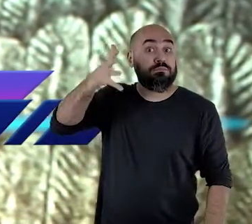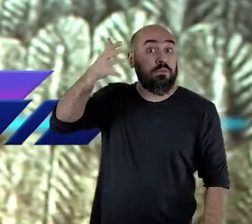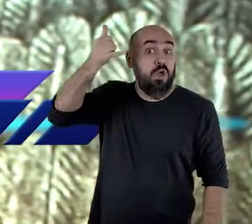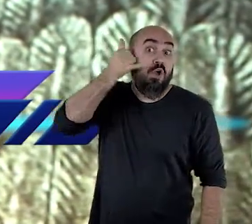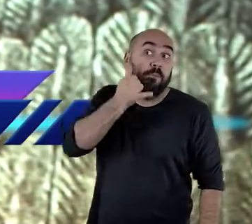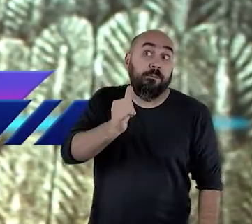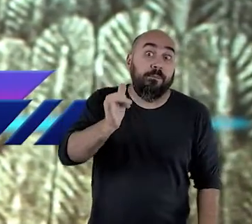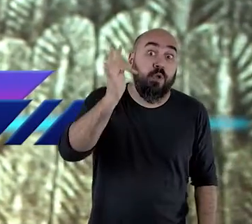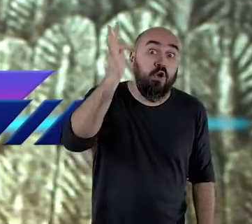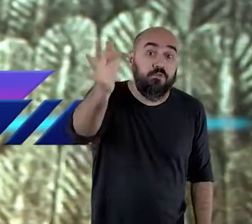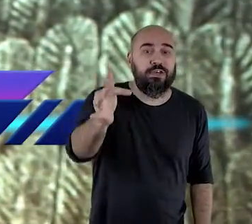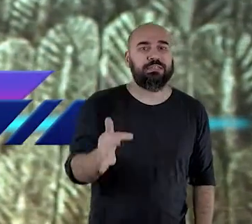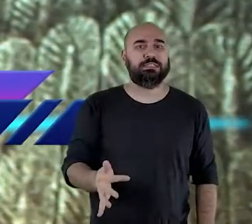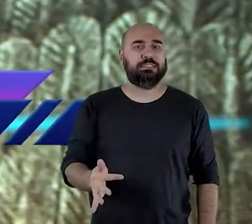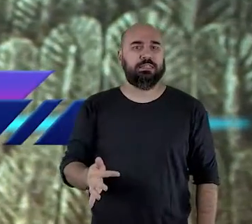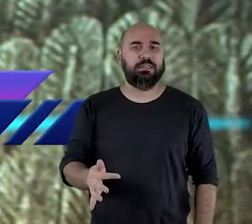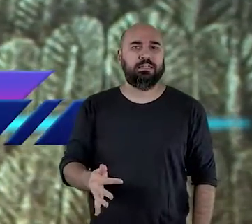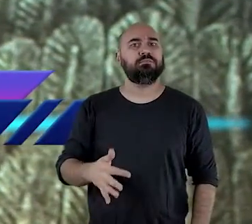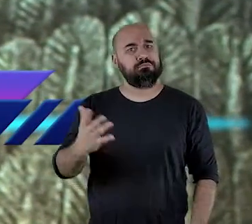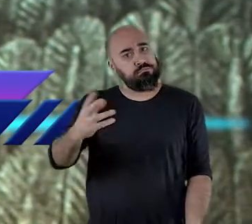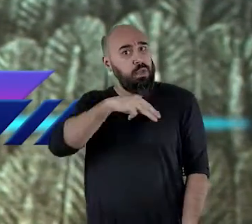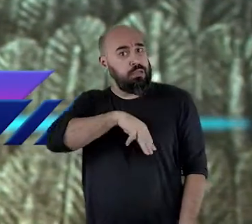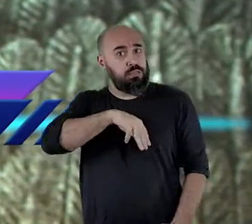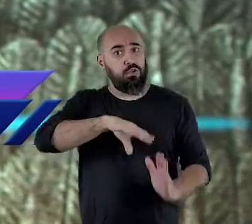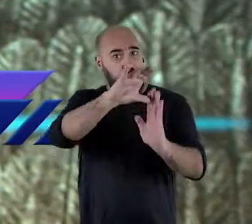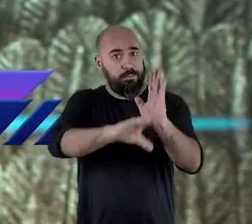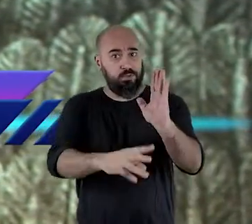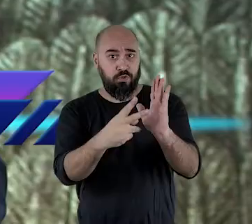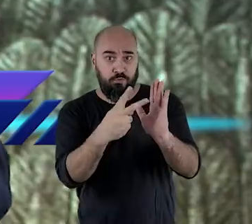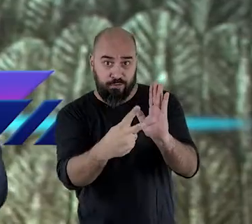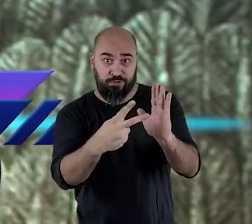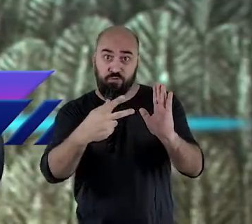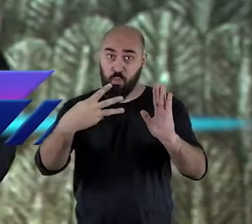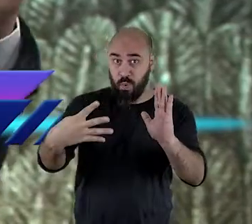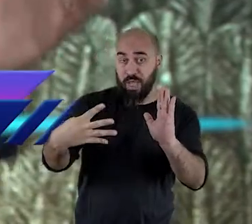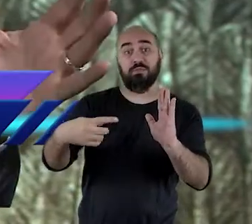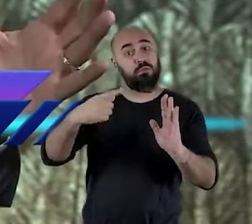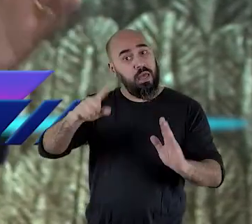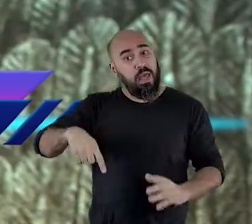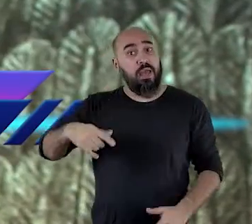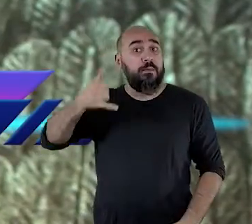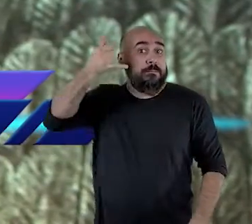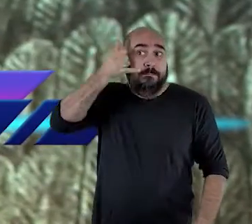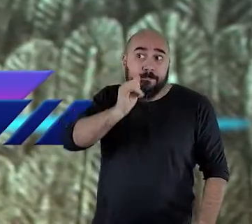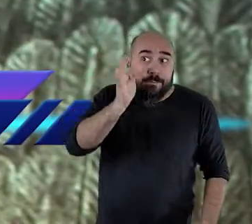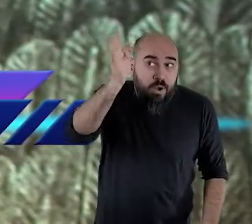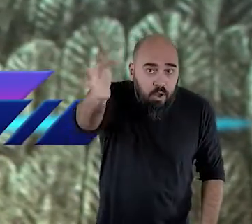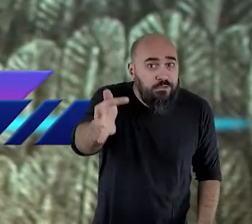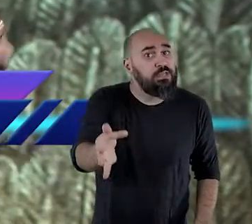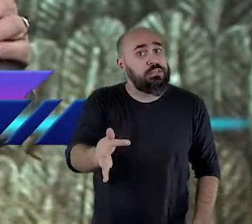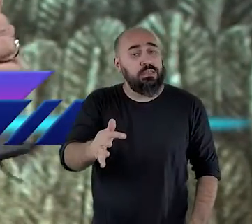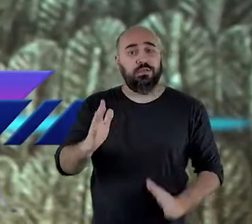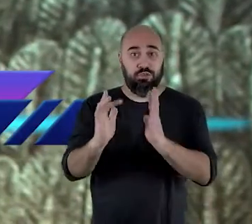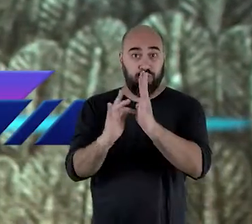é todo o capítulo 24 de Mateus. Quando Jesus saía do templo com os discípulos